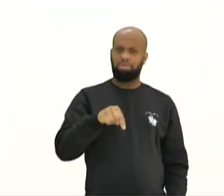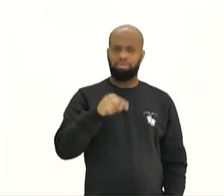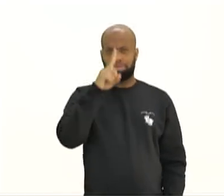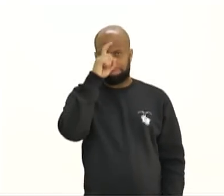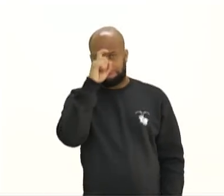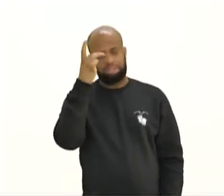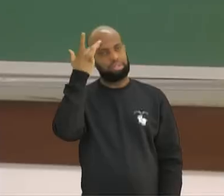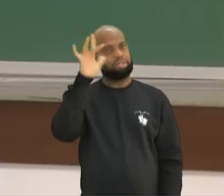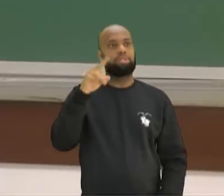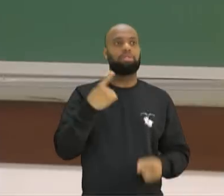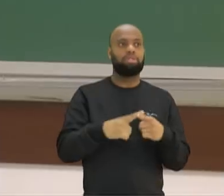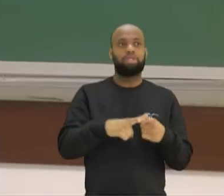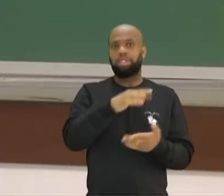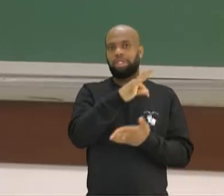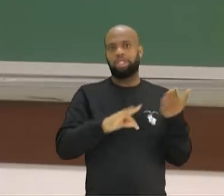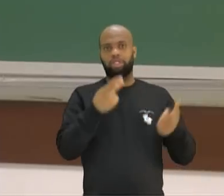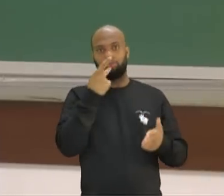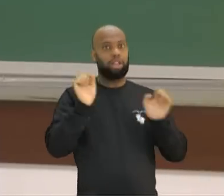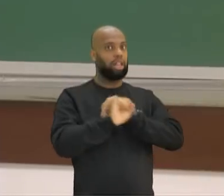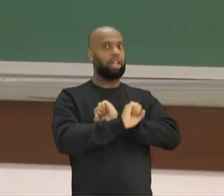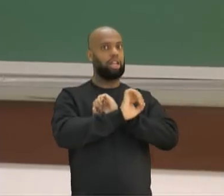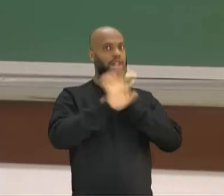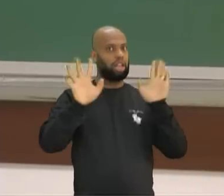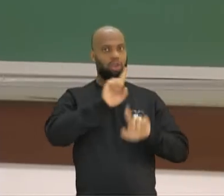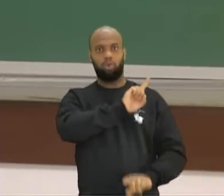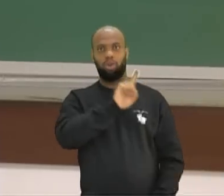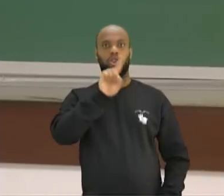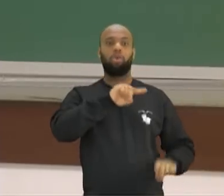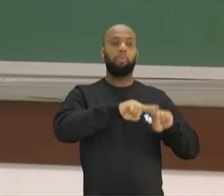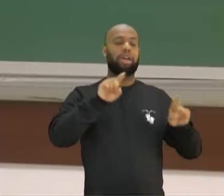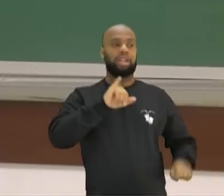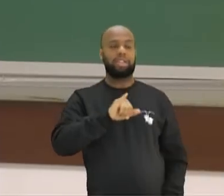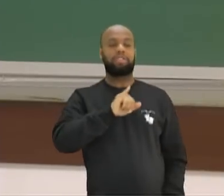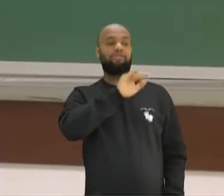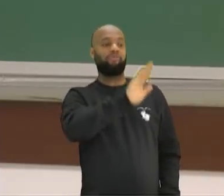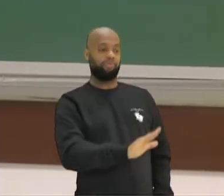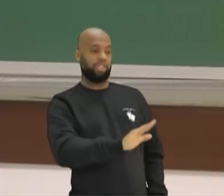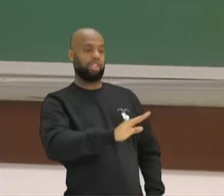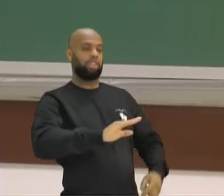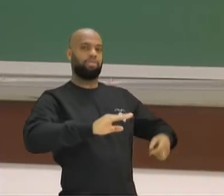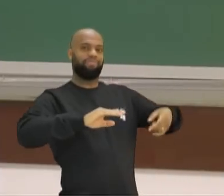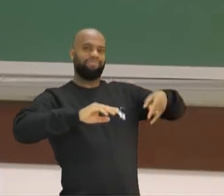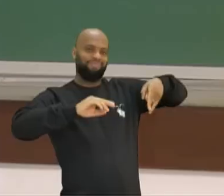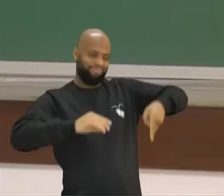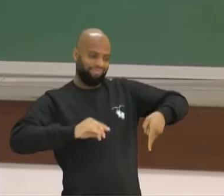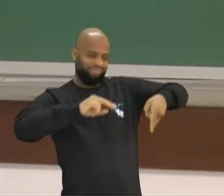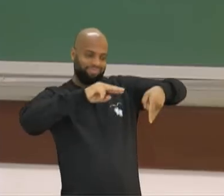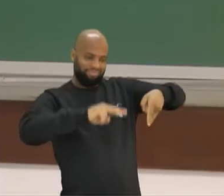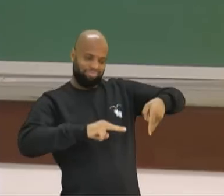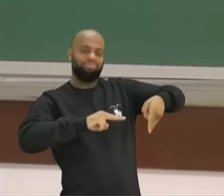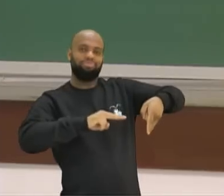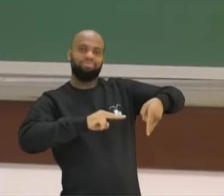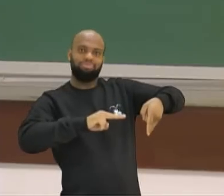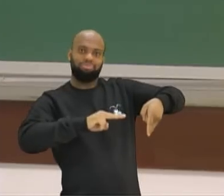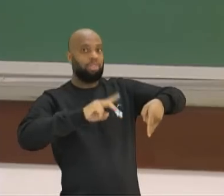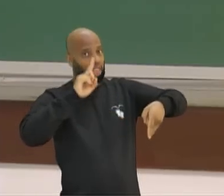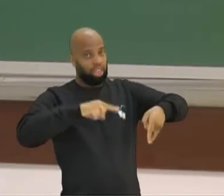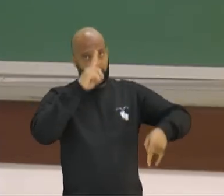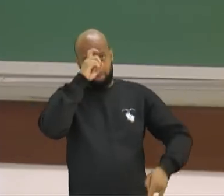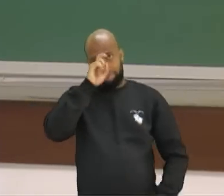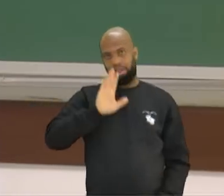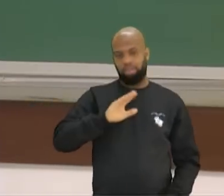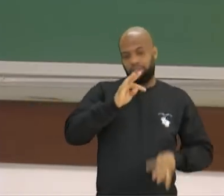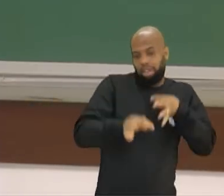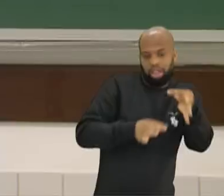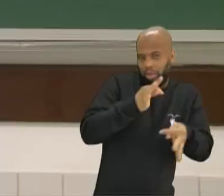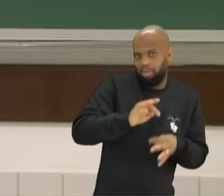hospital? Não, porque o texto não diz. Mas se as crianças estão em tratamento, provavelmente elas devem estar no hospital,